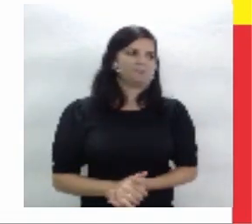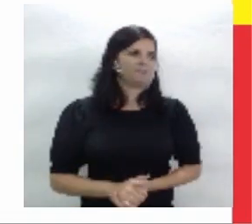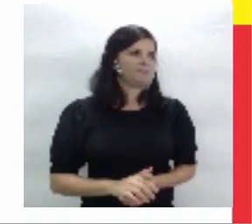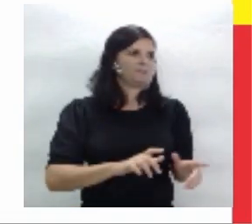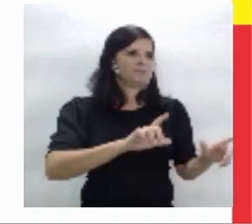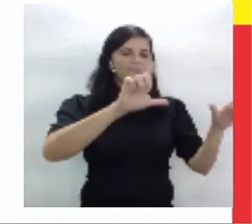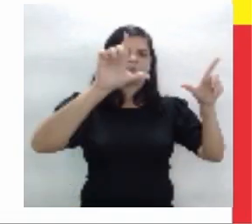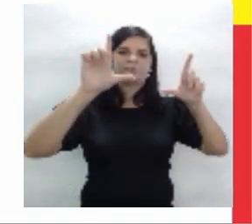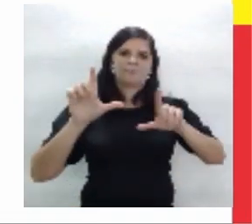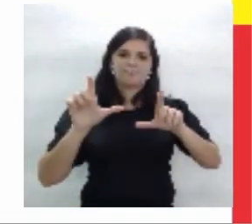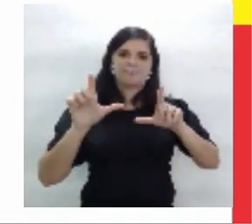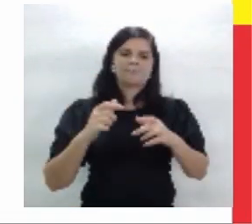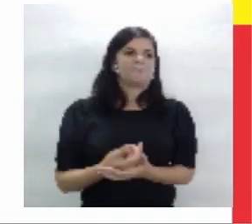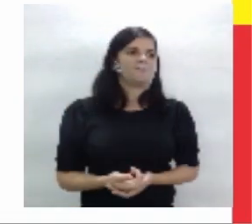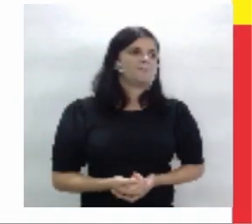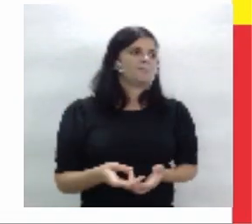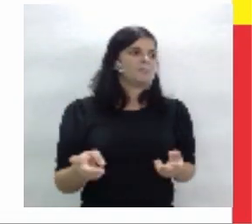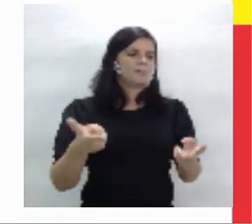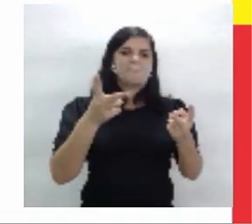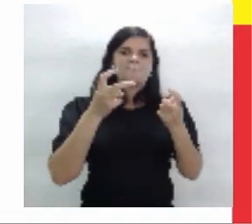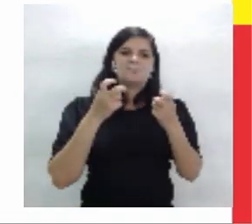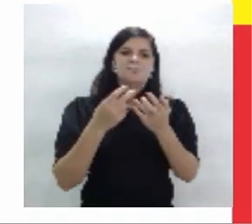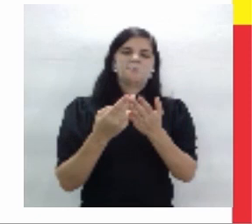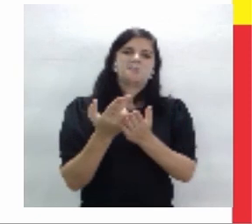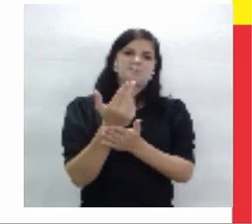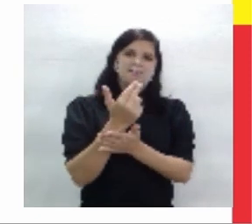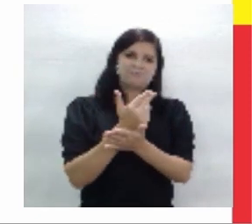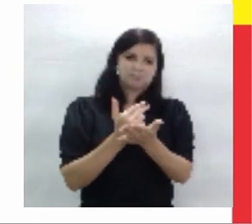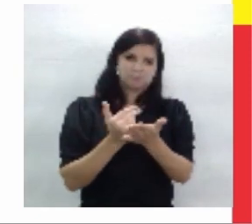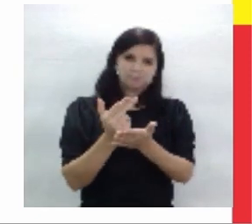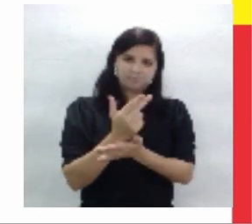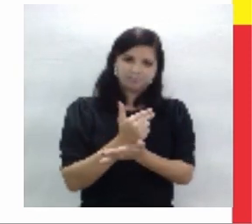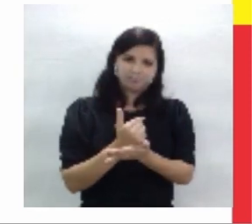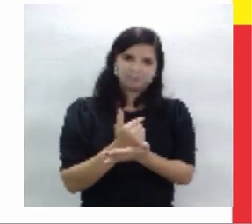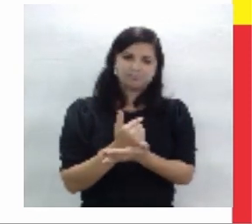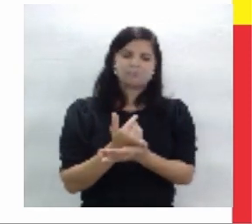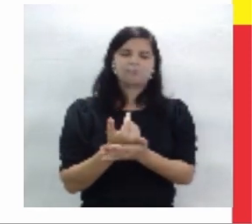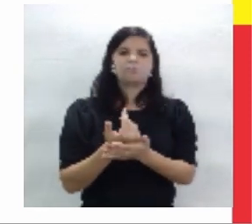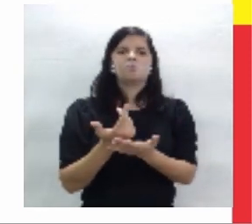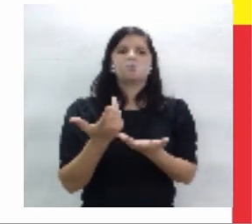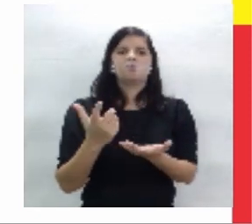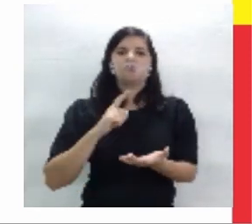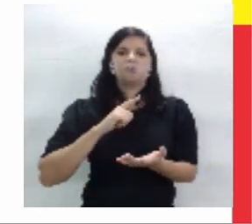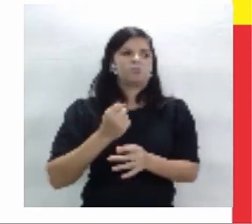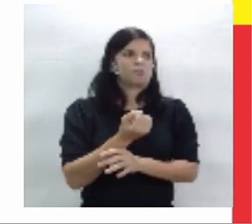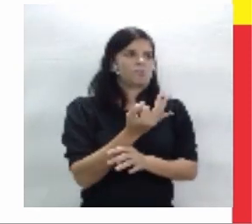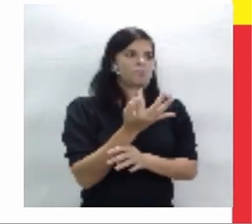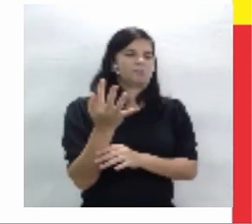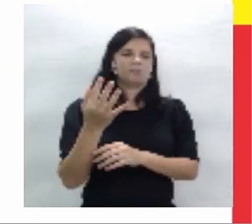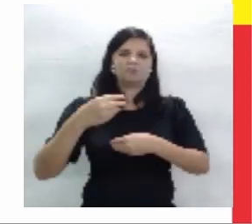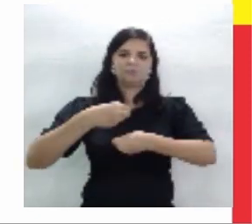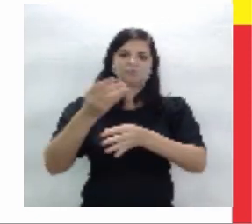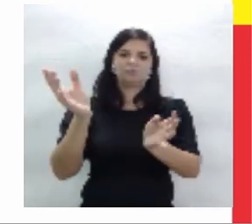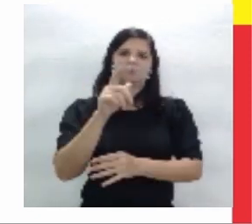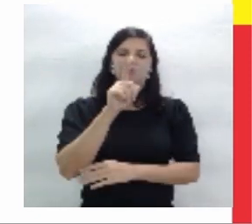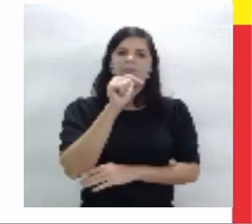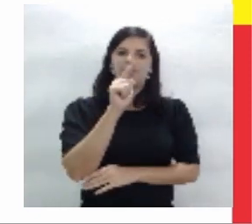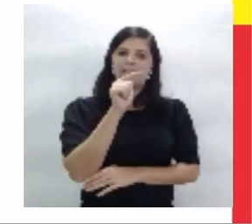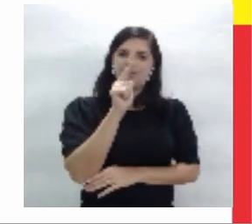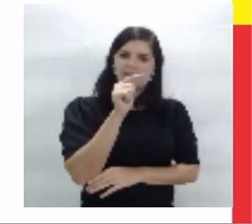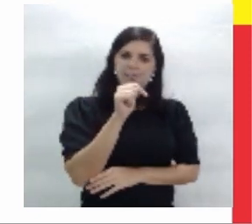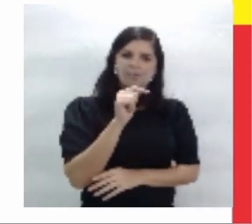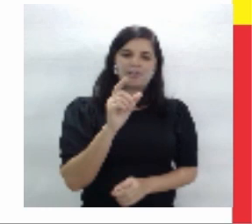tela. Observe o gráfico a seguir. Então, no gráfico você vê, né, a quantidade de distribuição de água